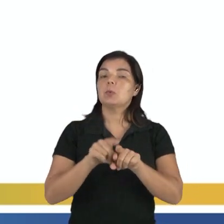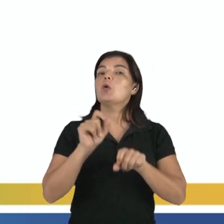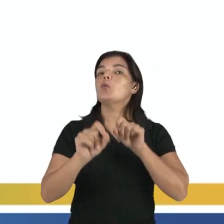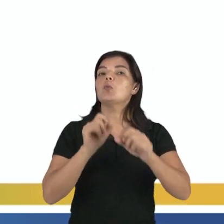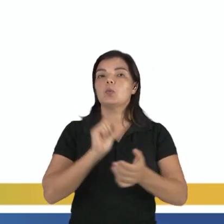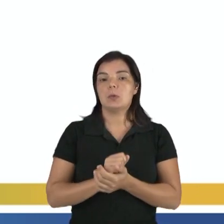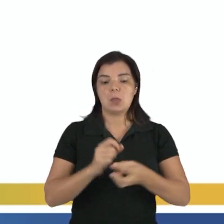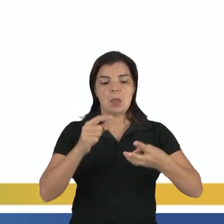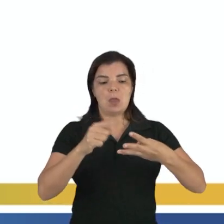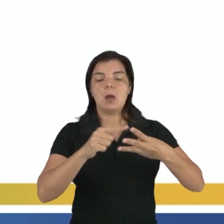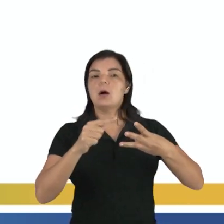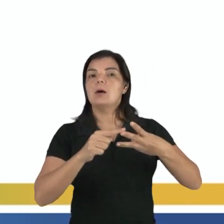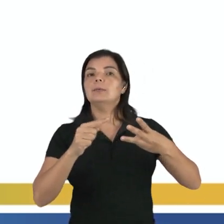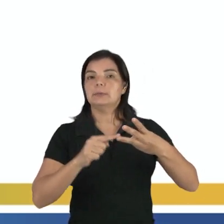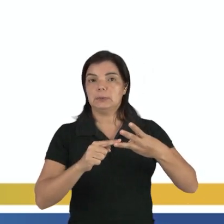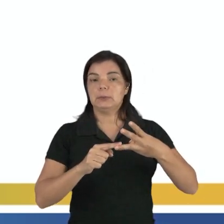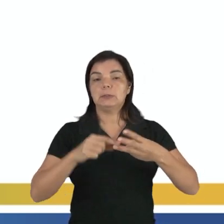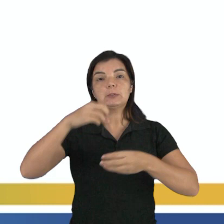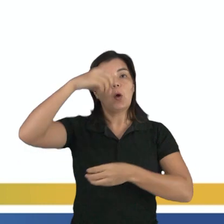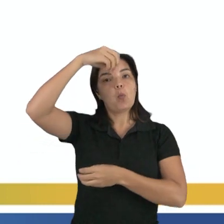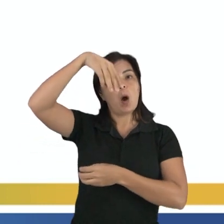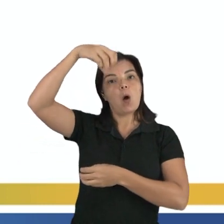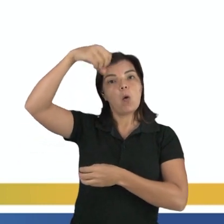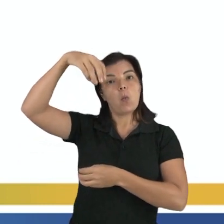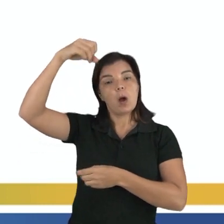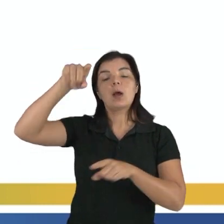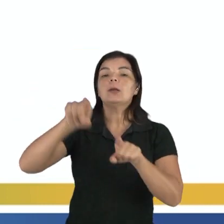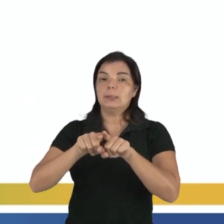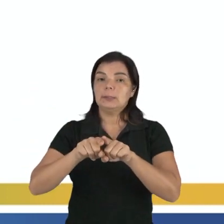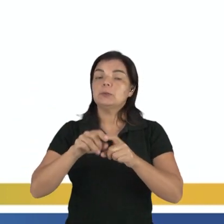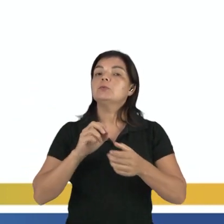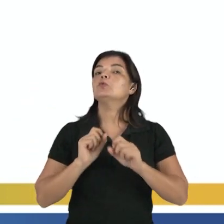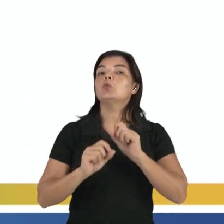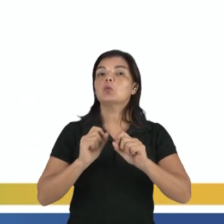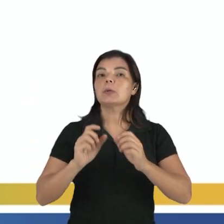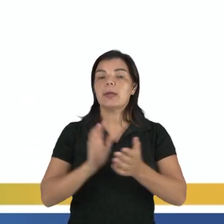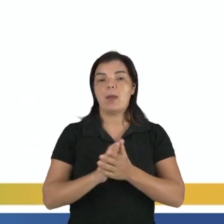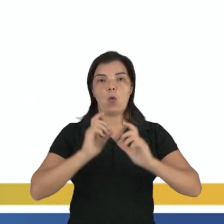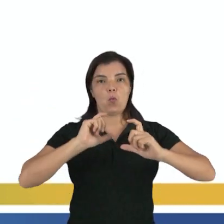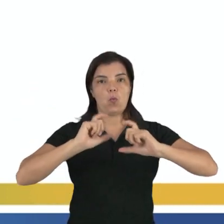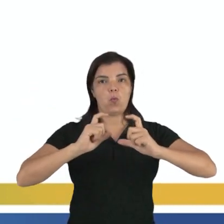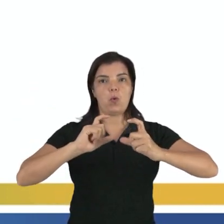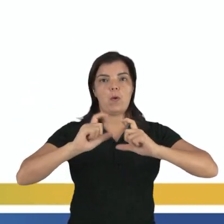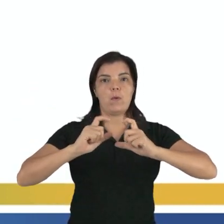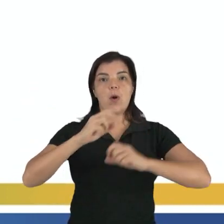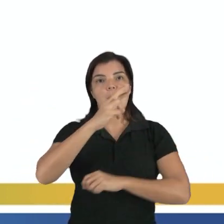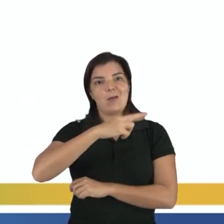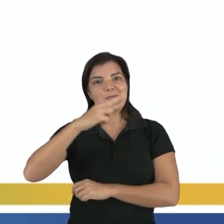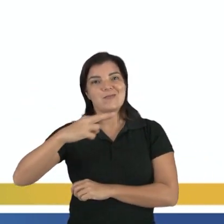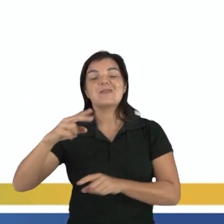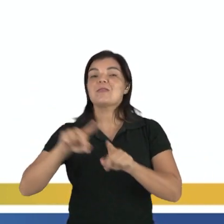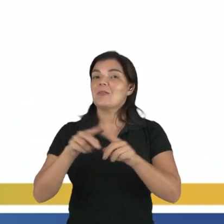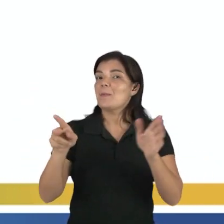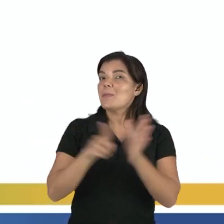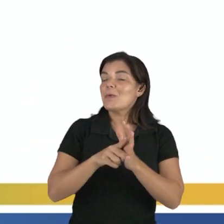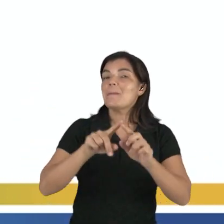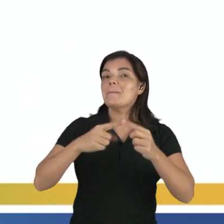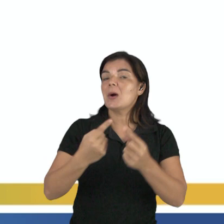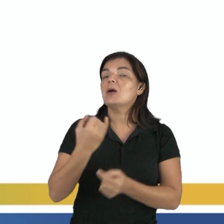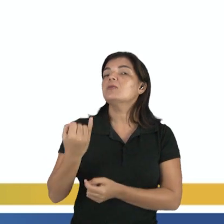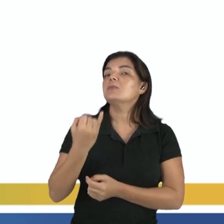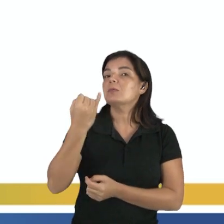importante é que essas três lâmpadas elas funcionam como resistências né Cada um tem sua resistência própria mas o que nos interessa